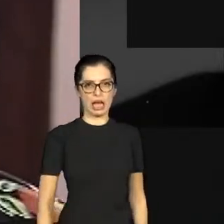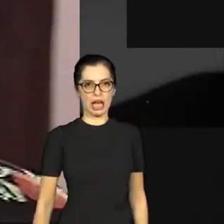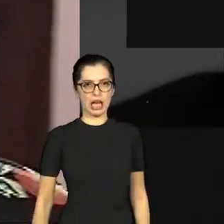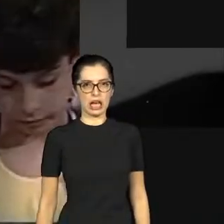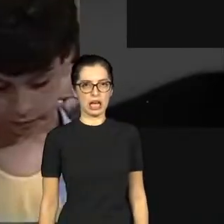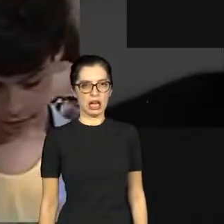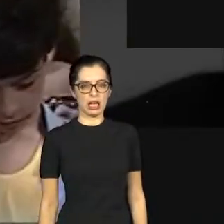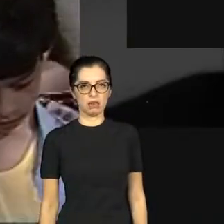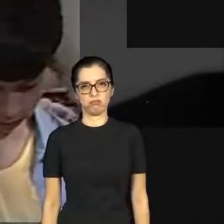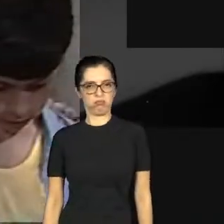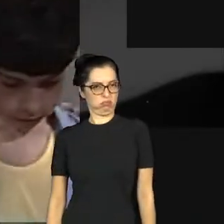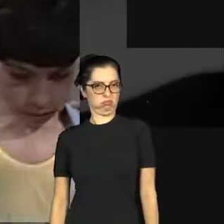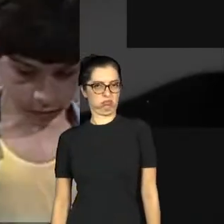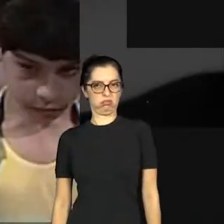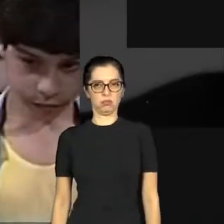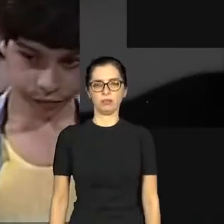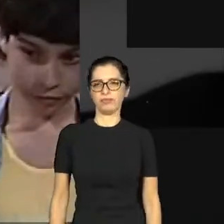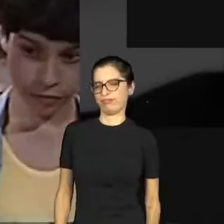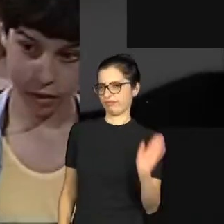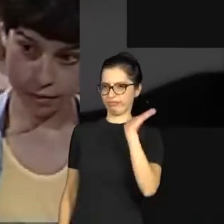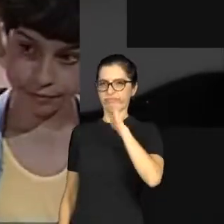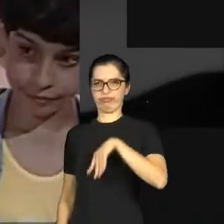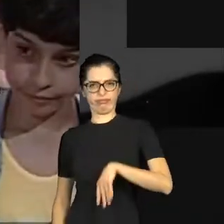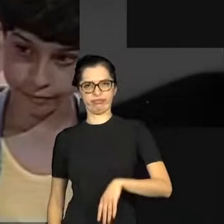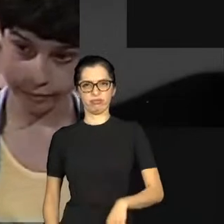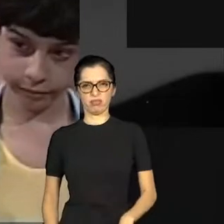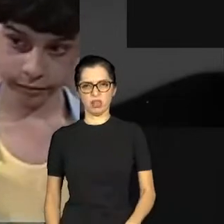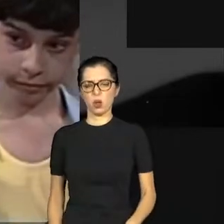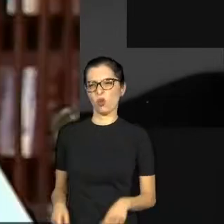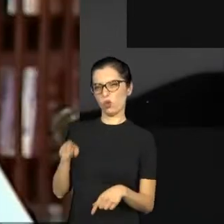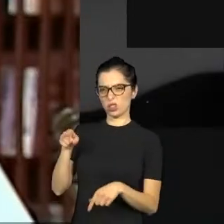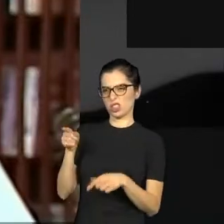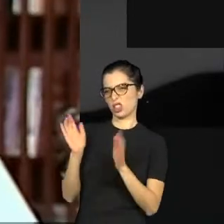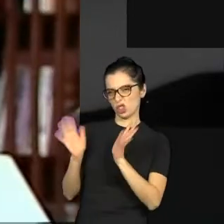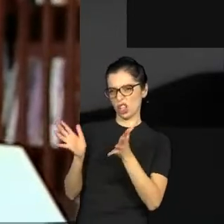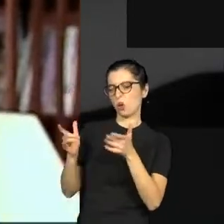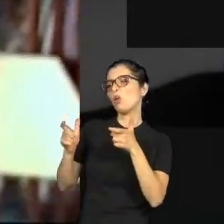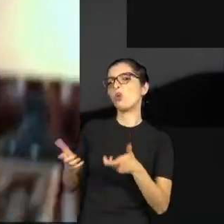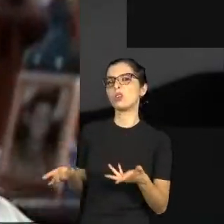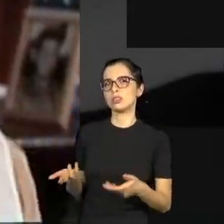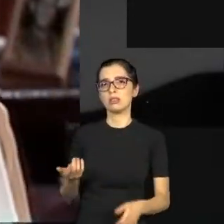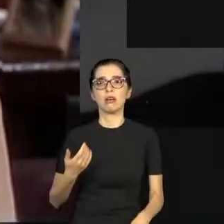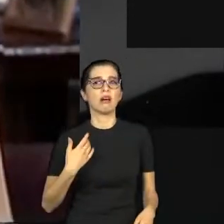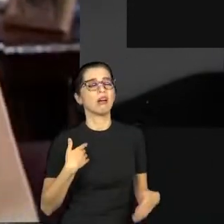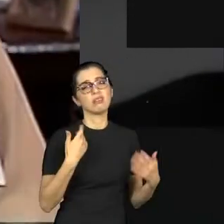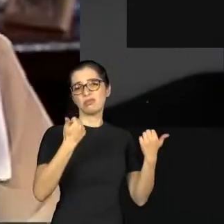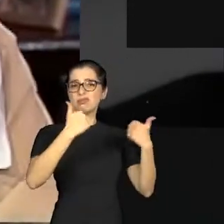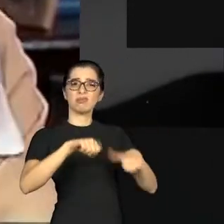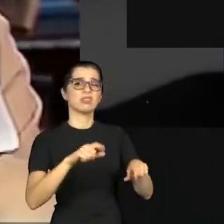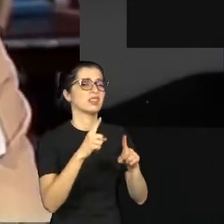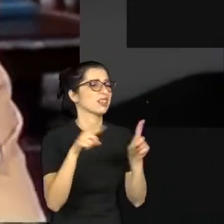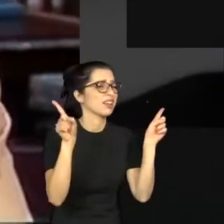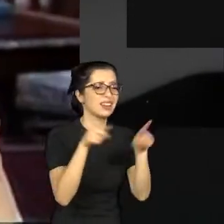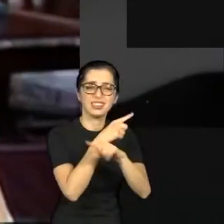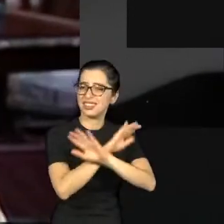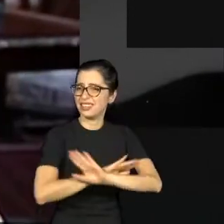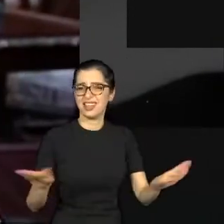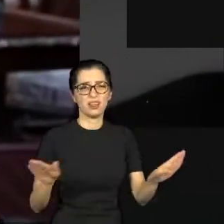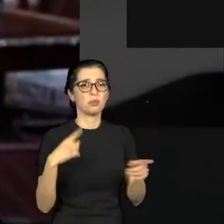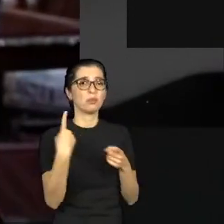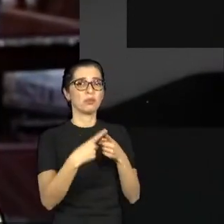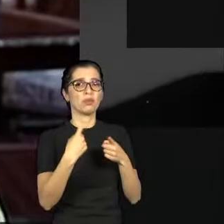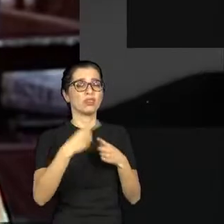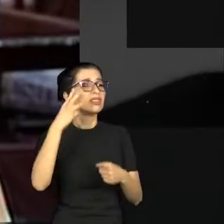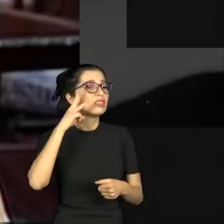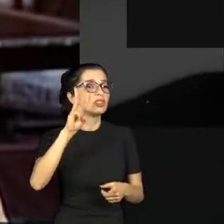Jurupeba! O seu próximo concerto, o seu concerto onde vai ser? Ah, não vai mais ser, Carol. Eu tenho que voltar daqui a 3 dias